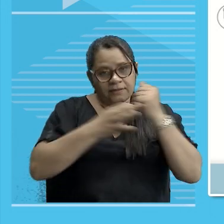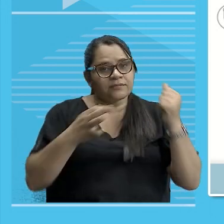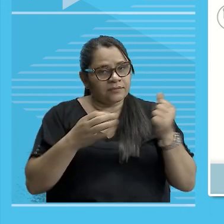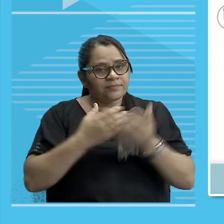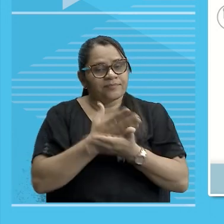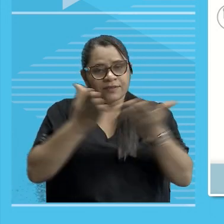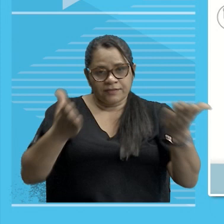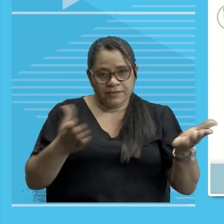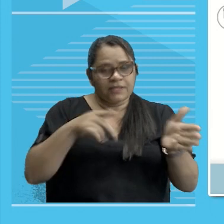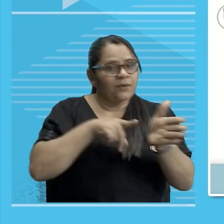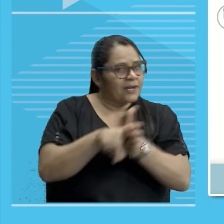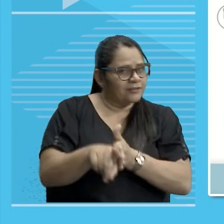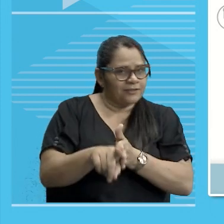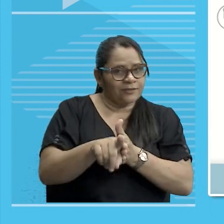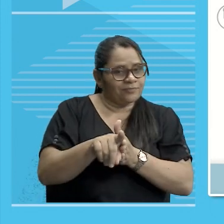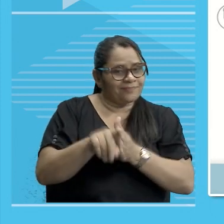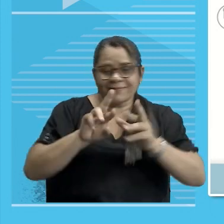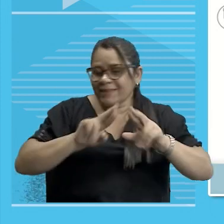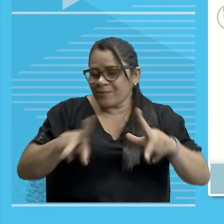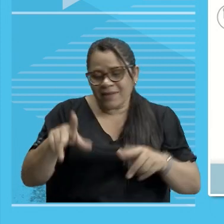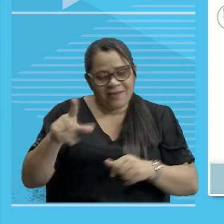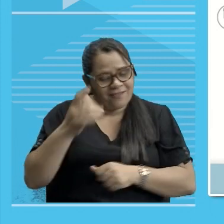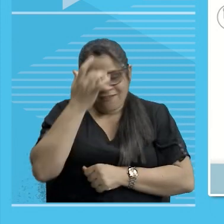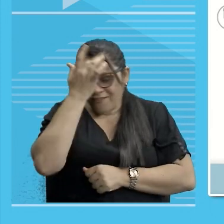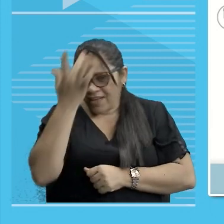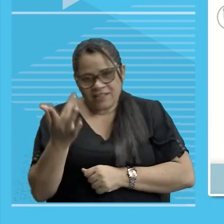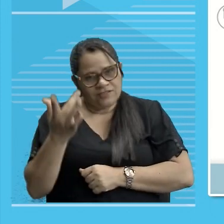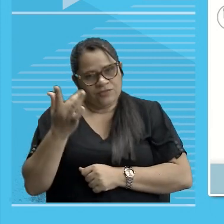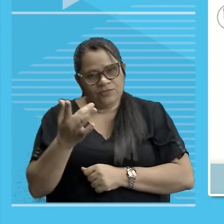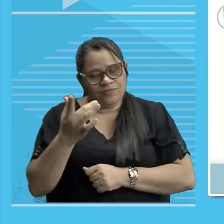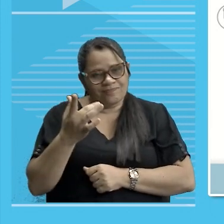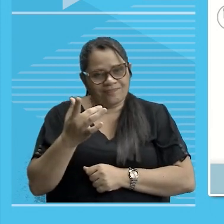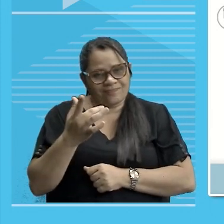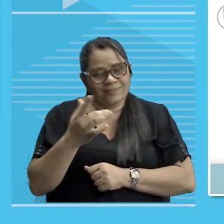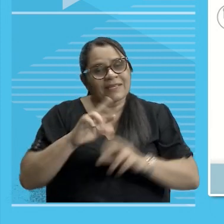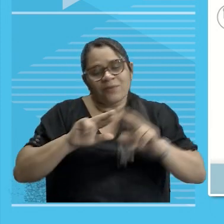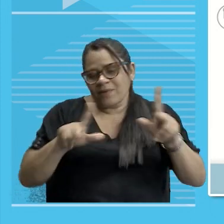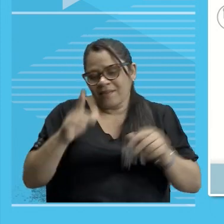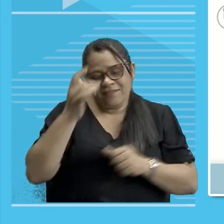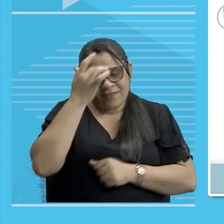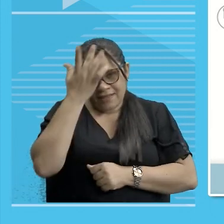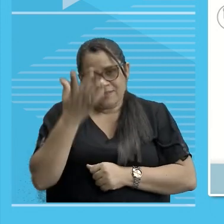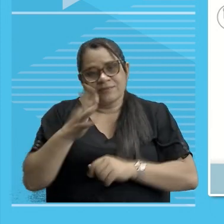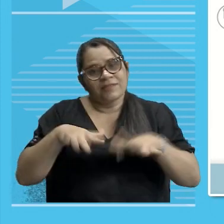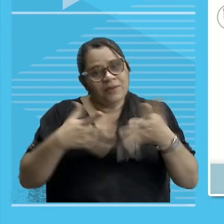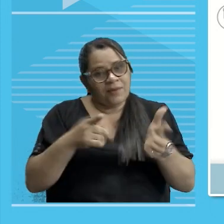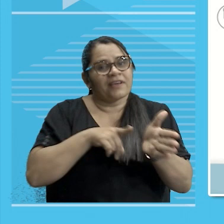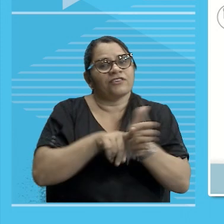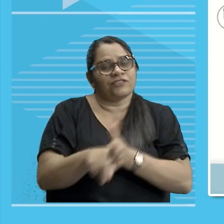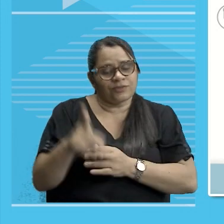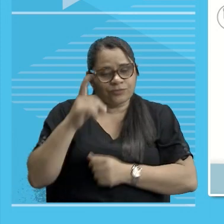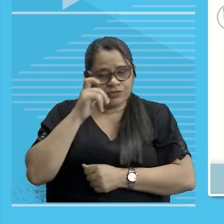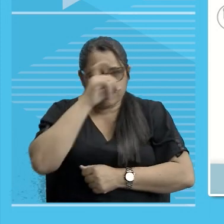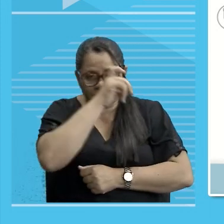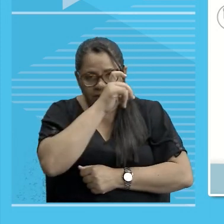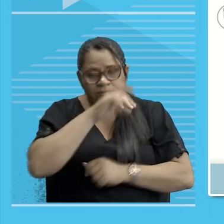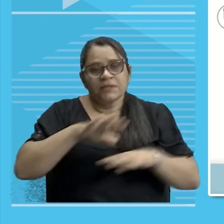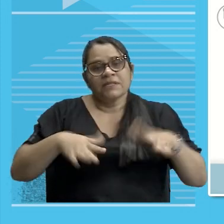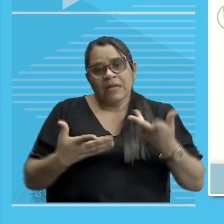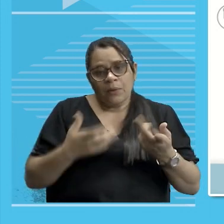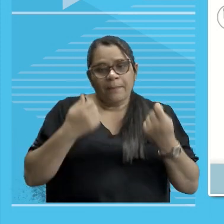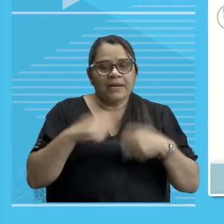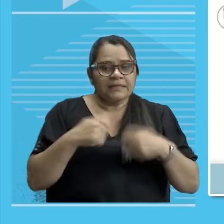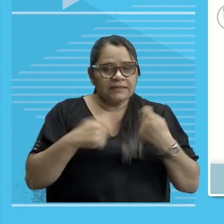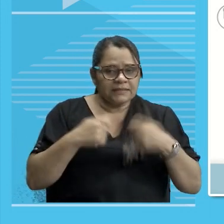ela não é fácil essa questão certo ela é bem complexa então nós precisaria